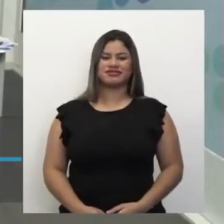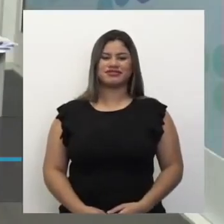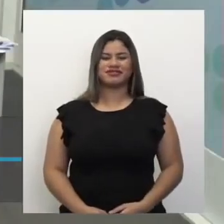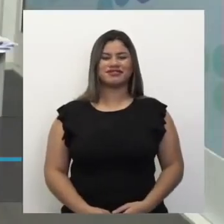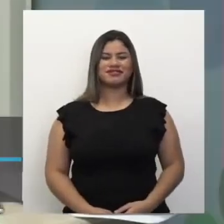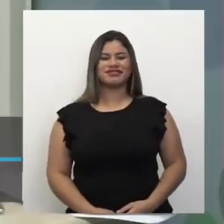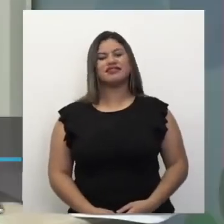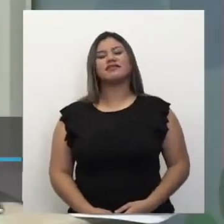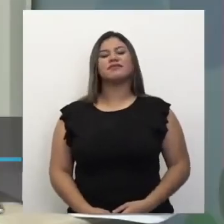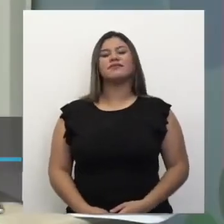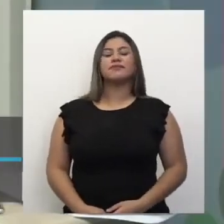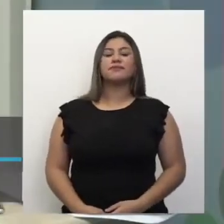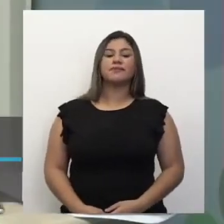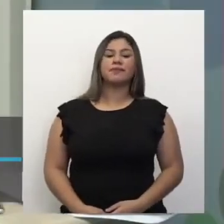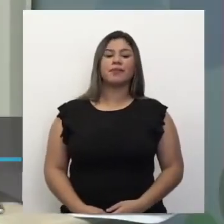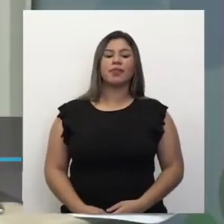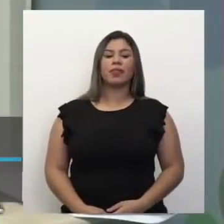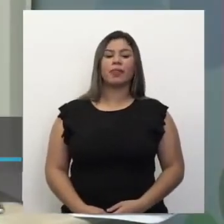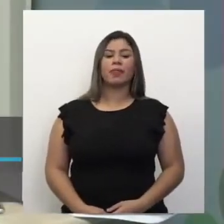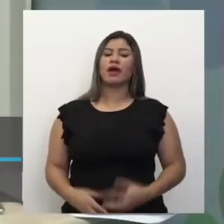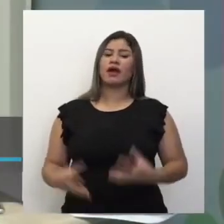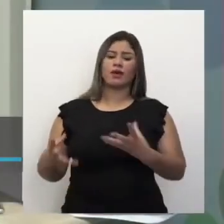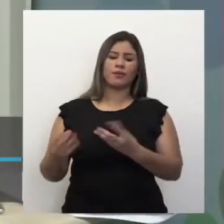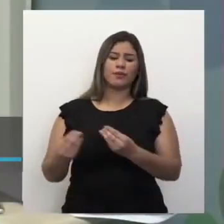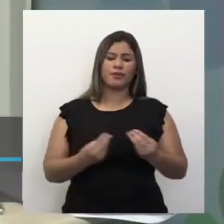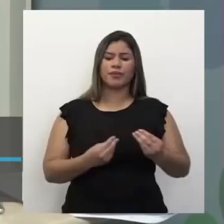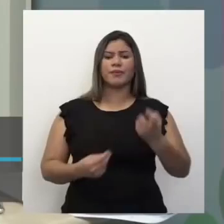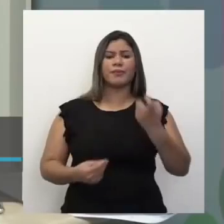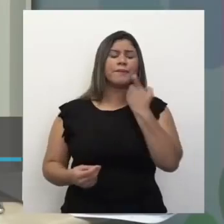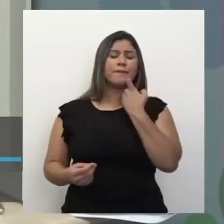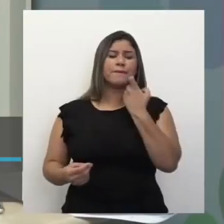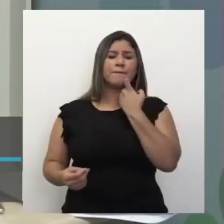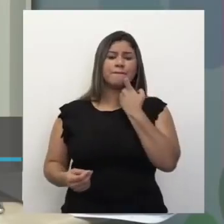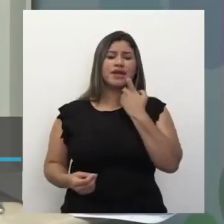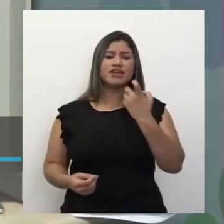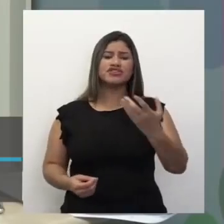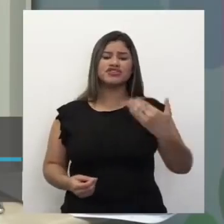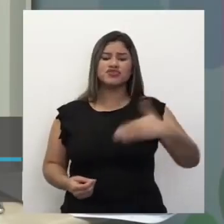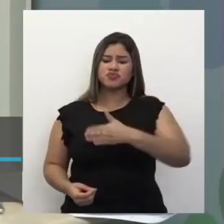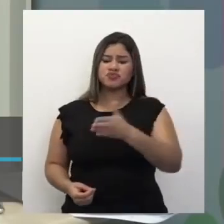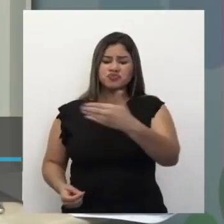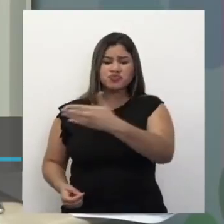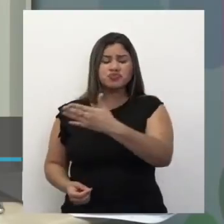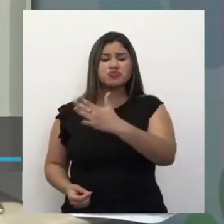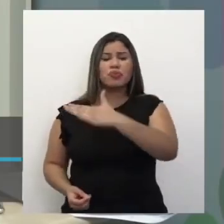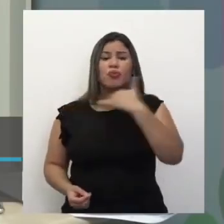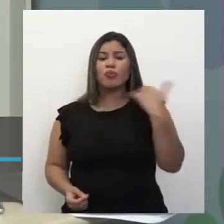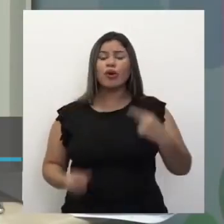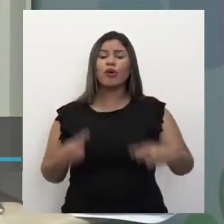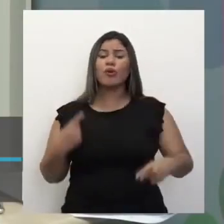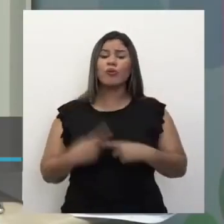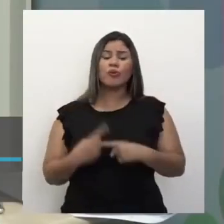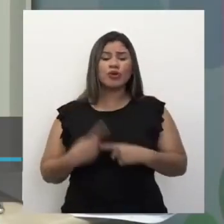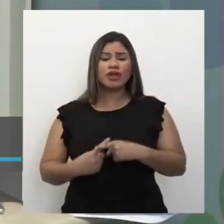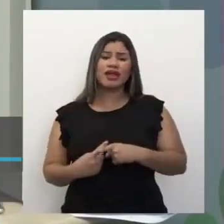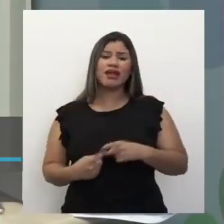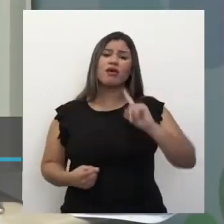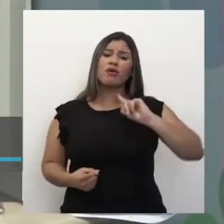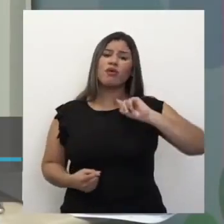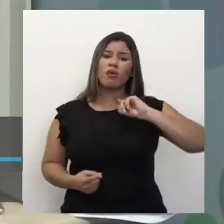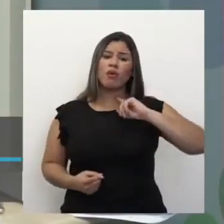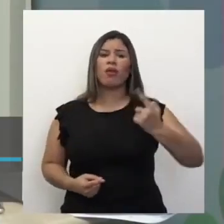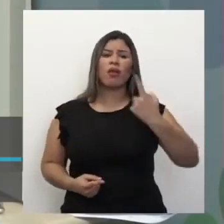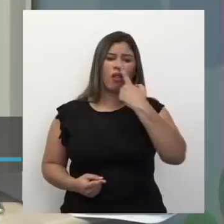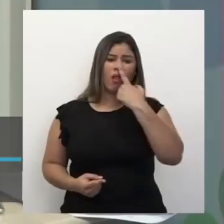A maioria dos peixes provavelmente morreram pelo lixo, assim deixando esses povos sem alimento para se